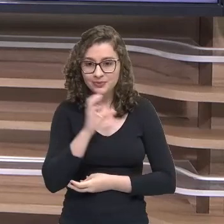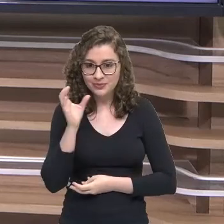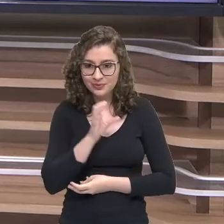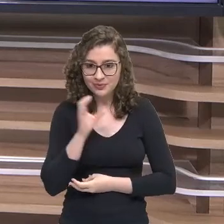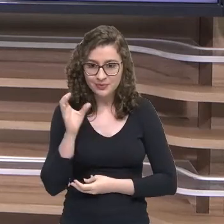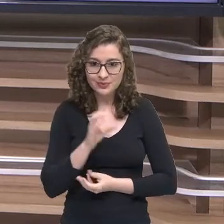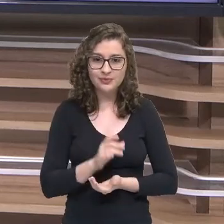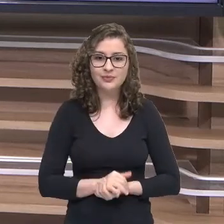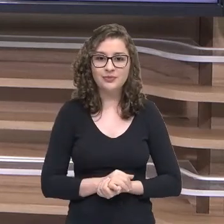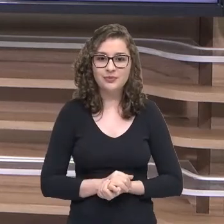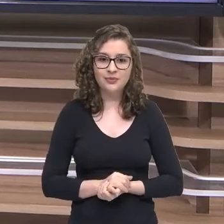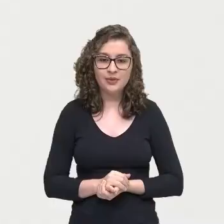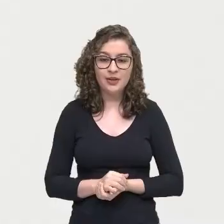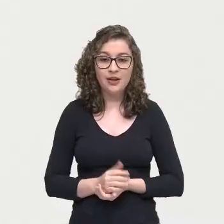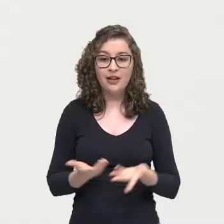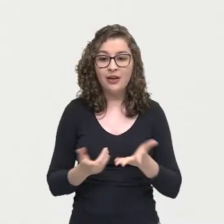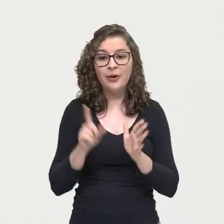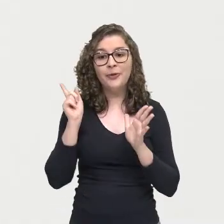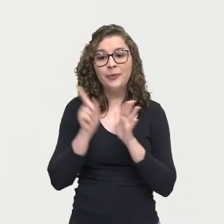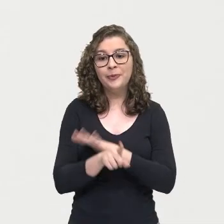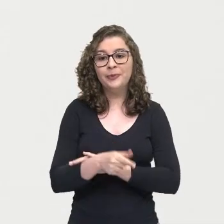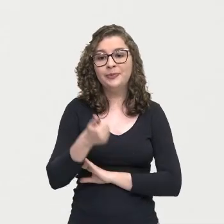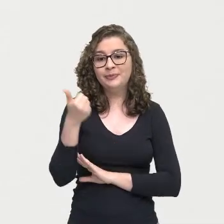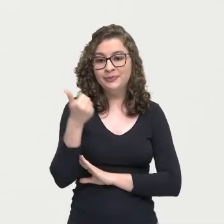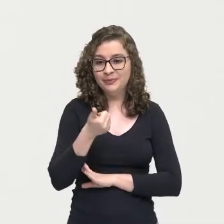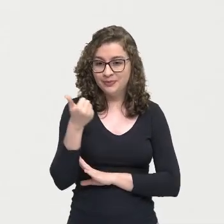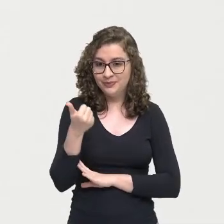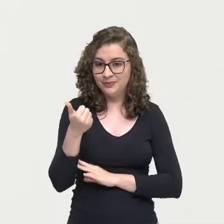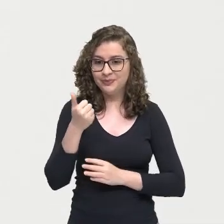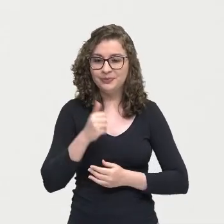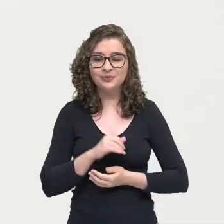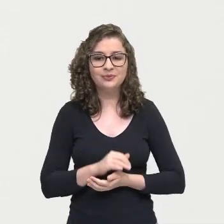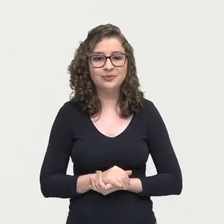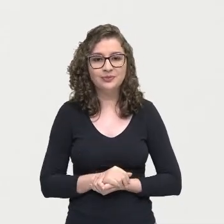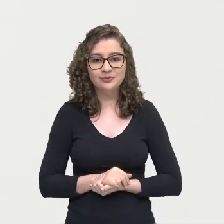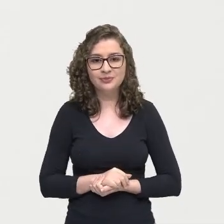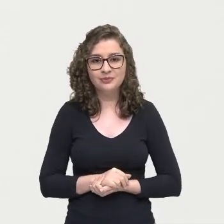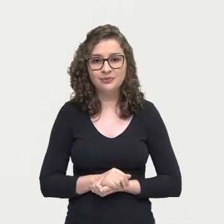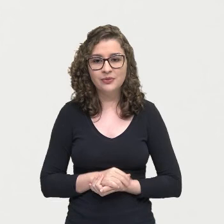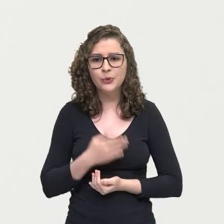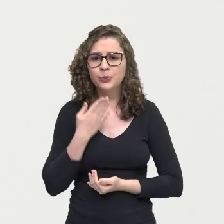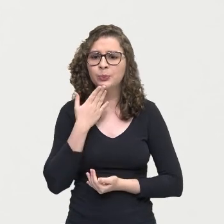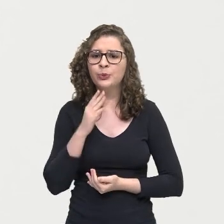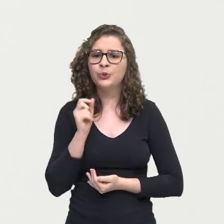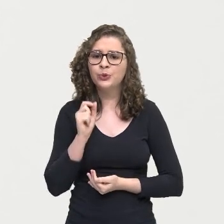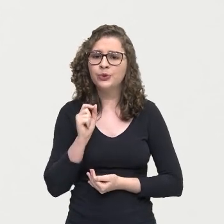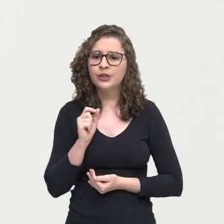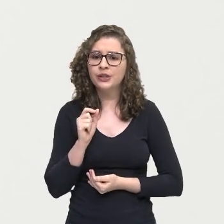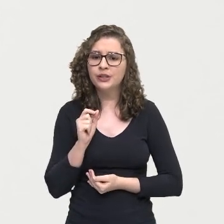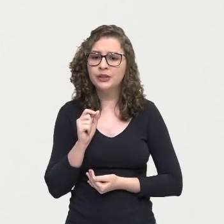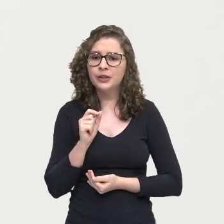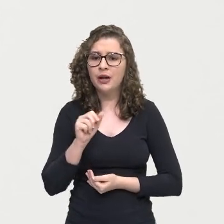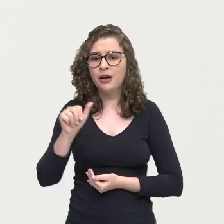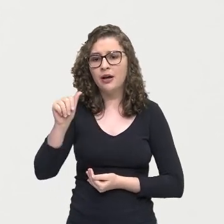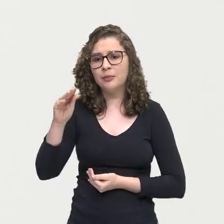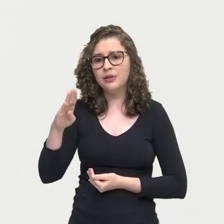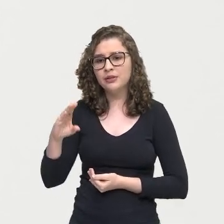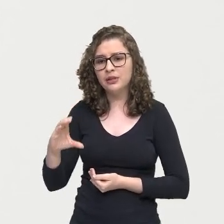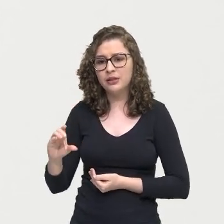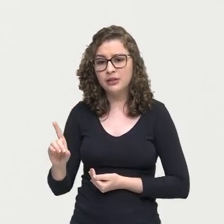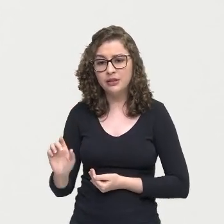bora analisar aí a primeira questão da dinâmica local interativa, em que eu pedia para que vocês indicassem